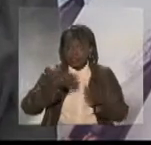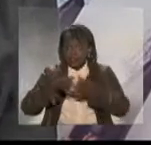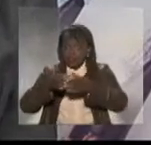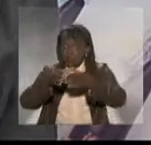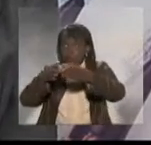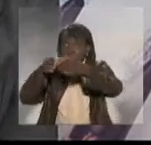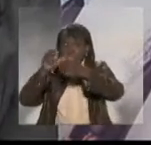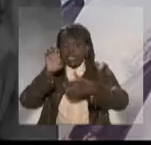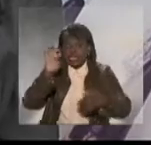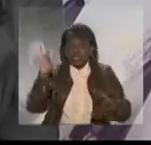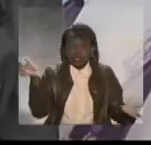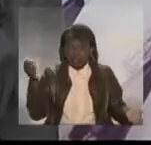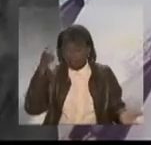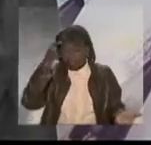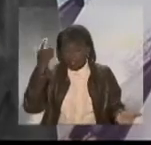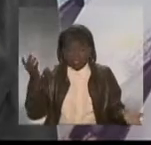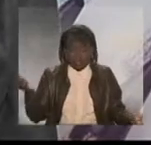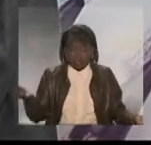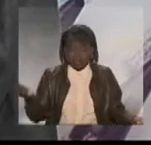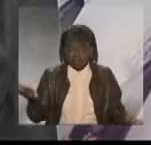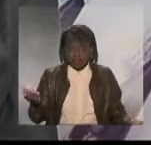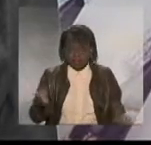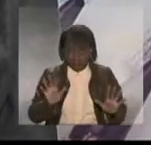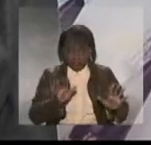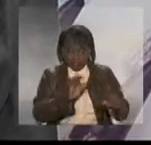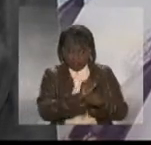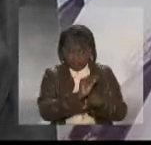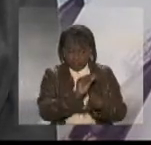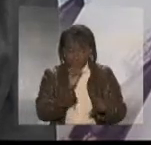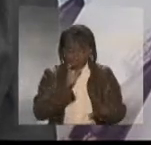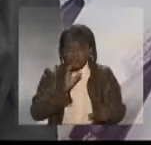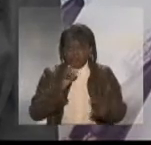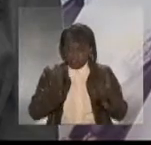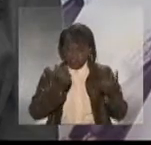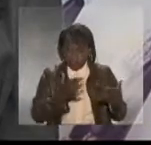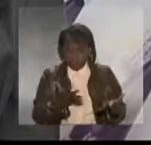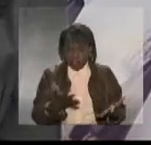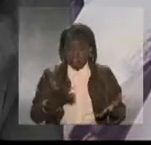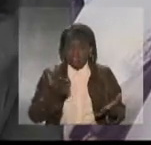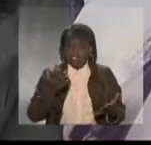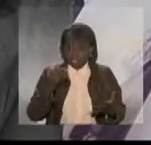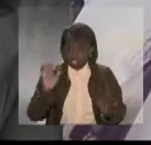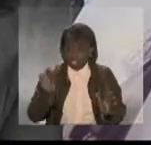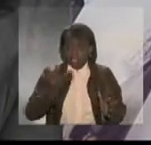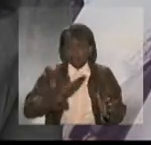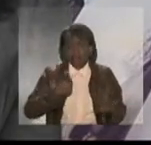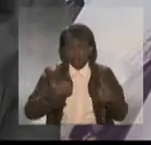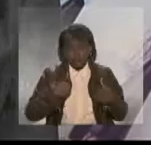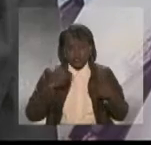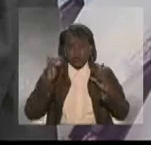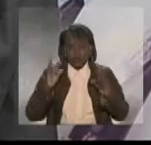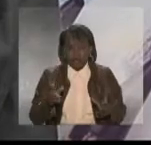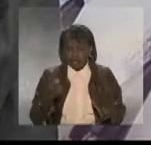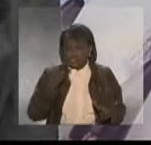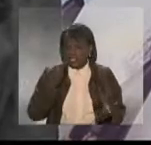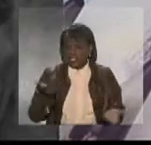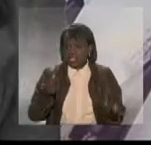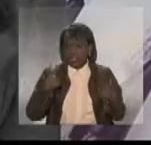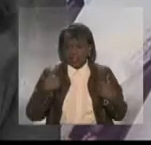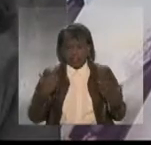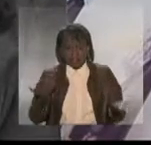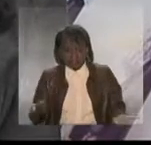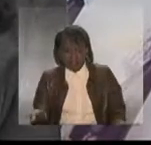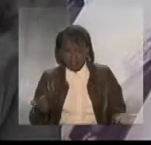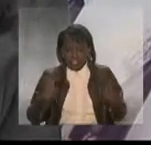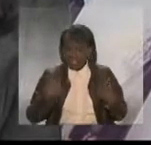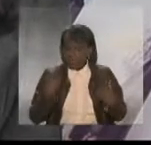não identificado. Exatamente. E eu vou te falar só um parênteses, que eu quero te ouvir muito, mas eu tive amiga assim na adolescência, que falava,